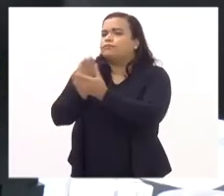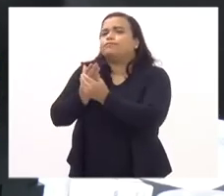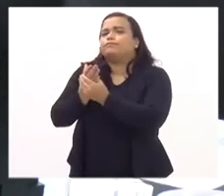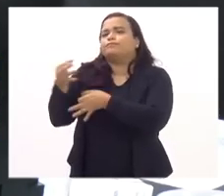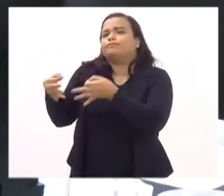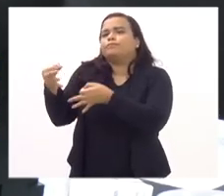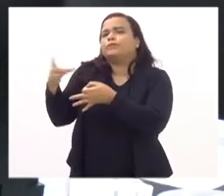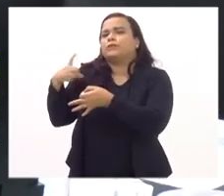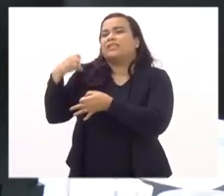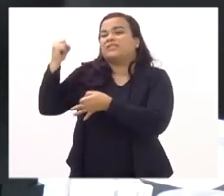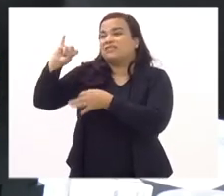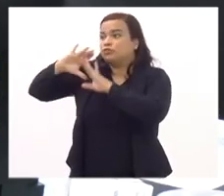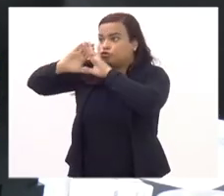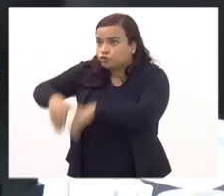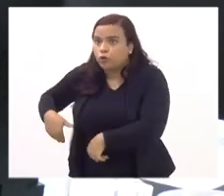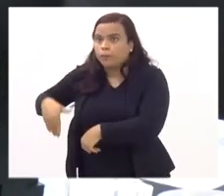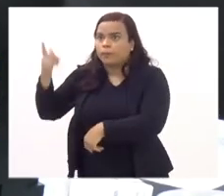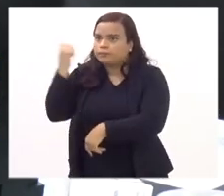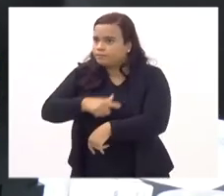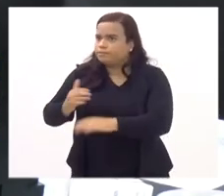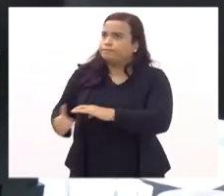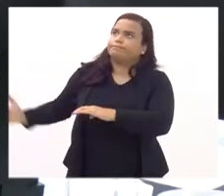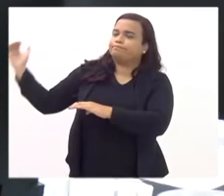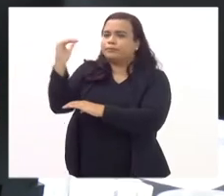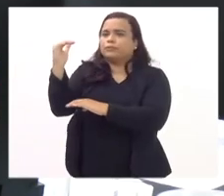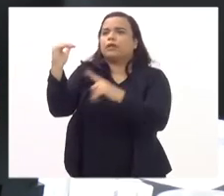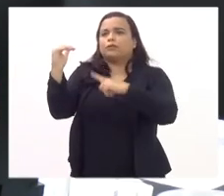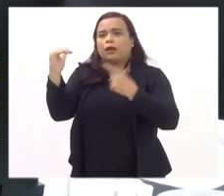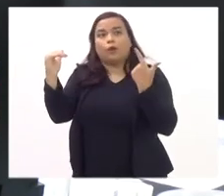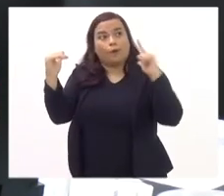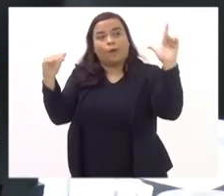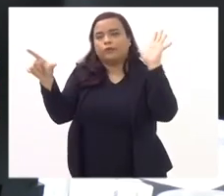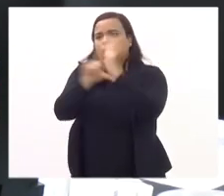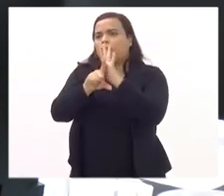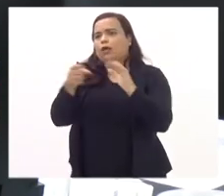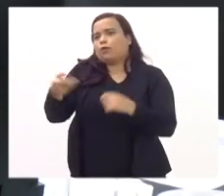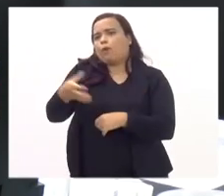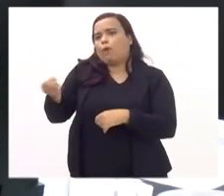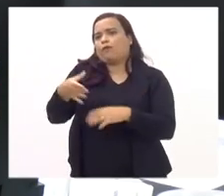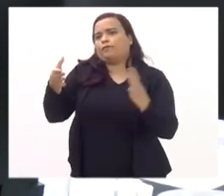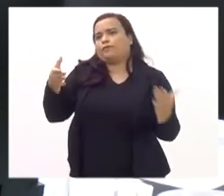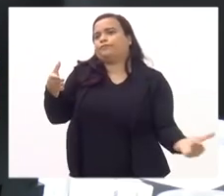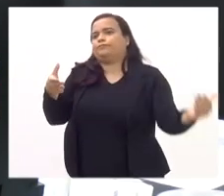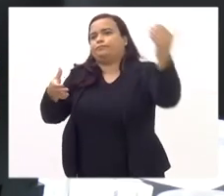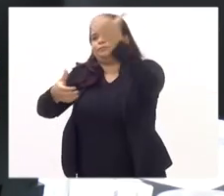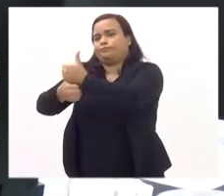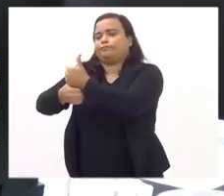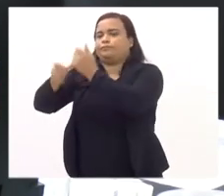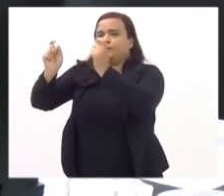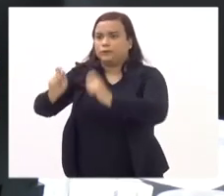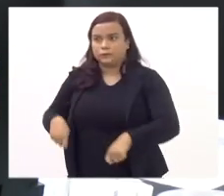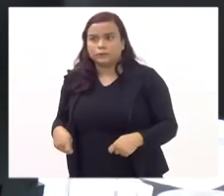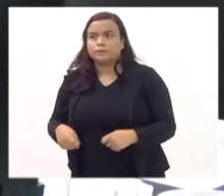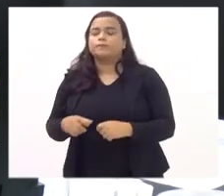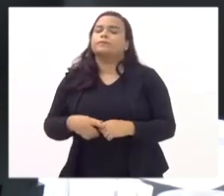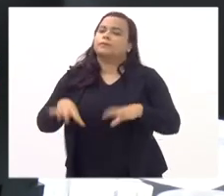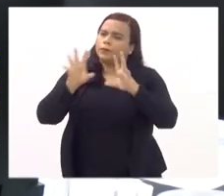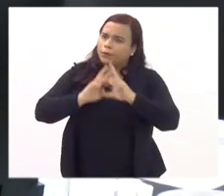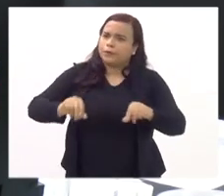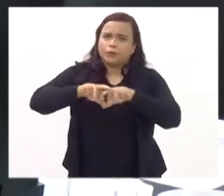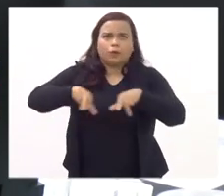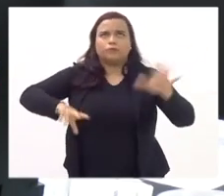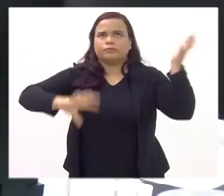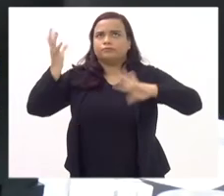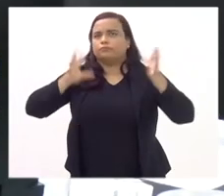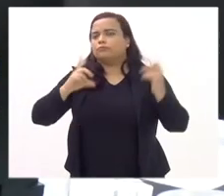for derrubada numa instância superior. A gente tem uma outra lei mais atual, que inclusive sana eventuais vícios que venham a